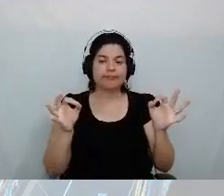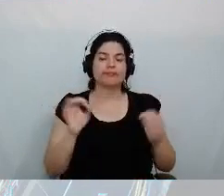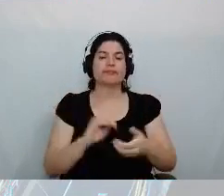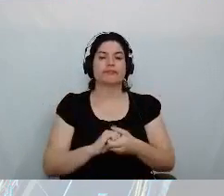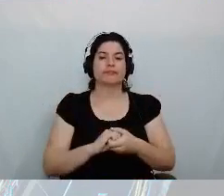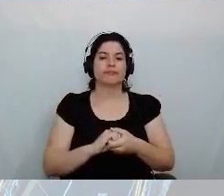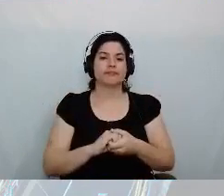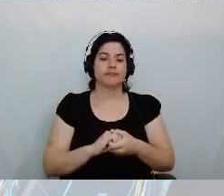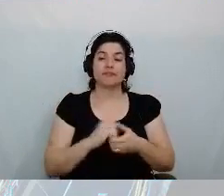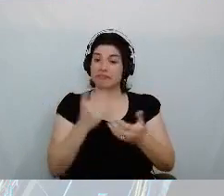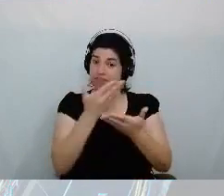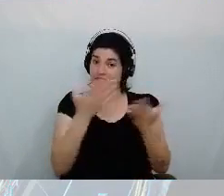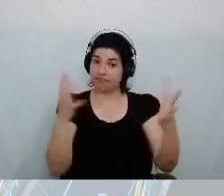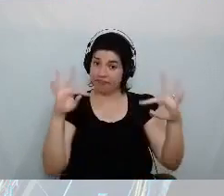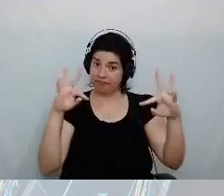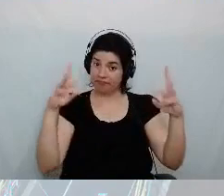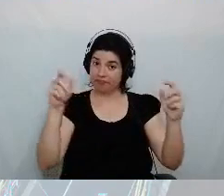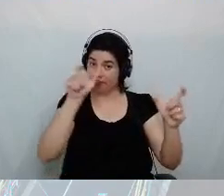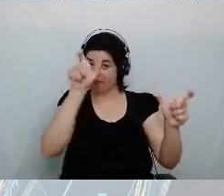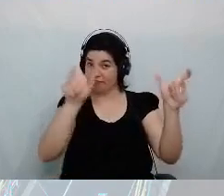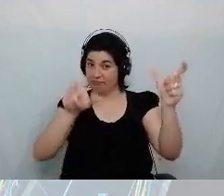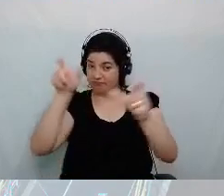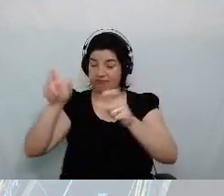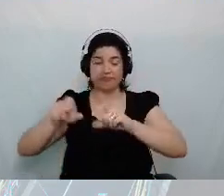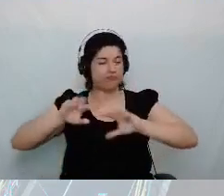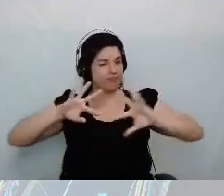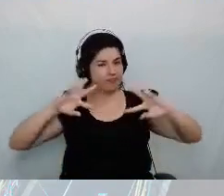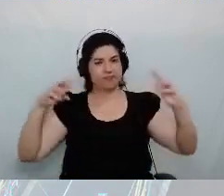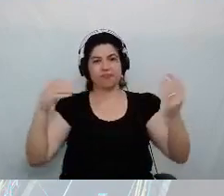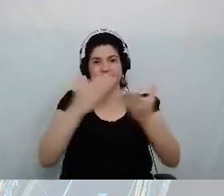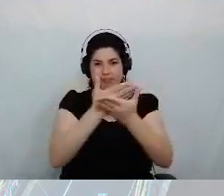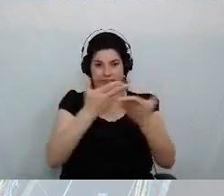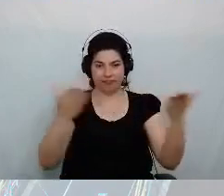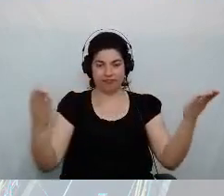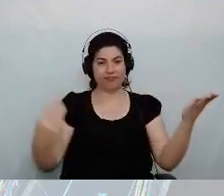Todos vocês aqui, sem exceção,